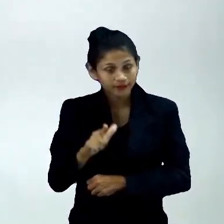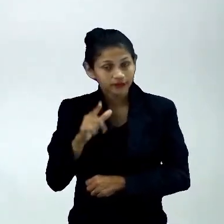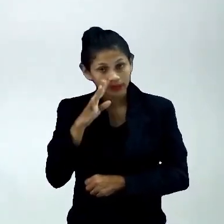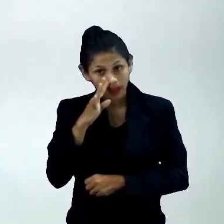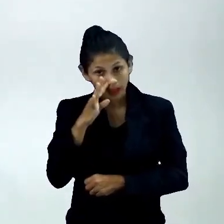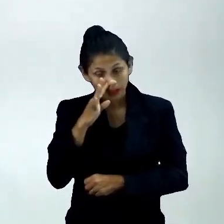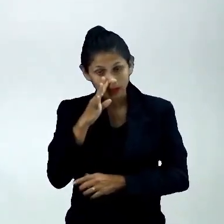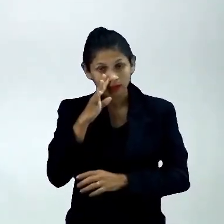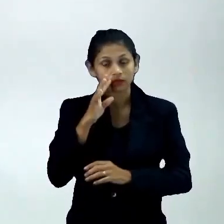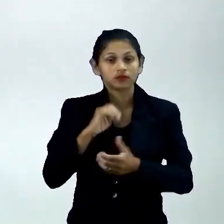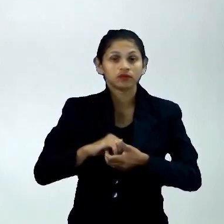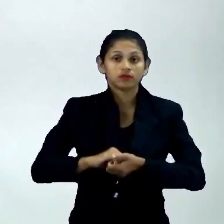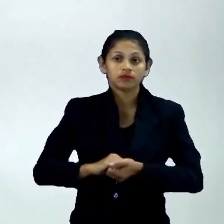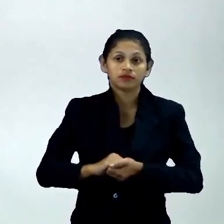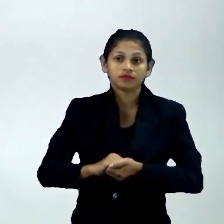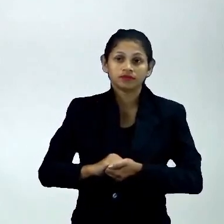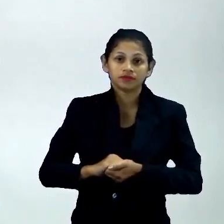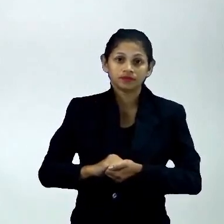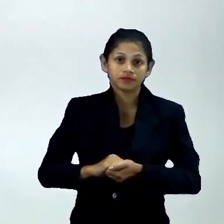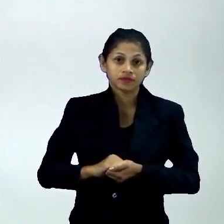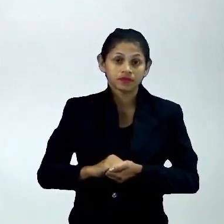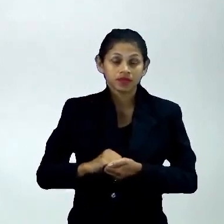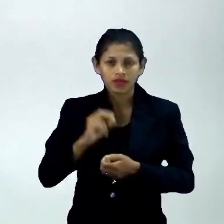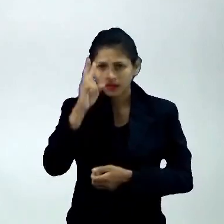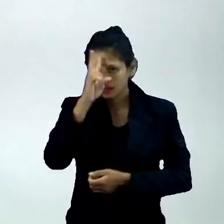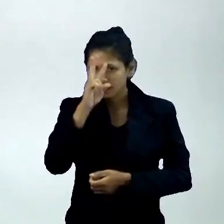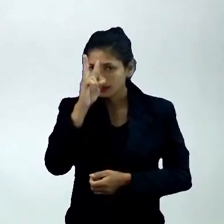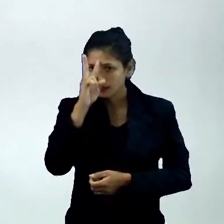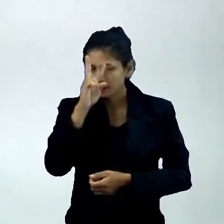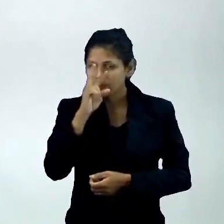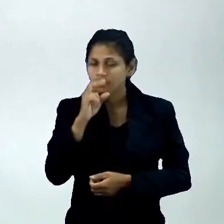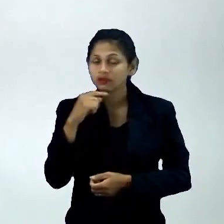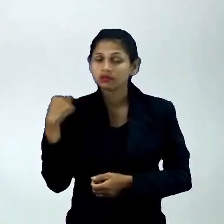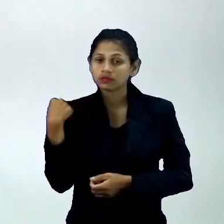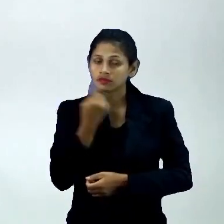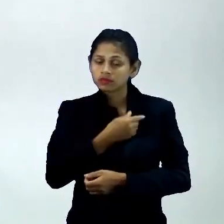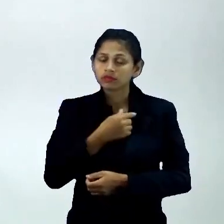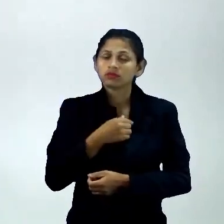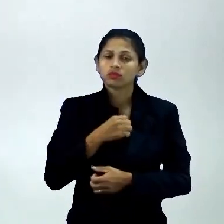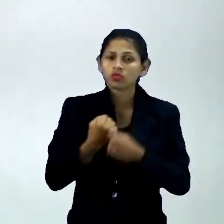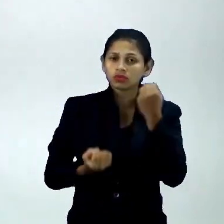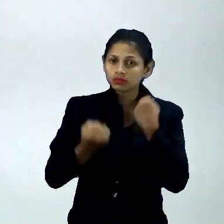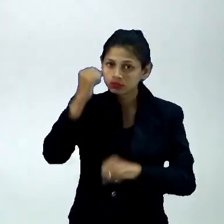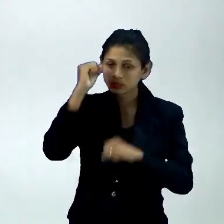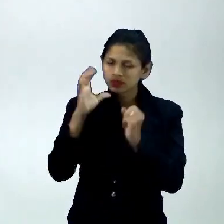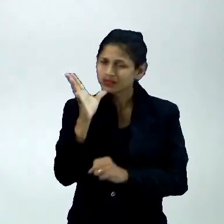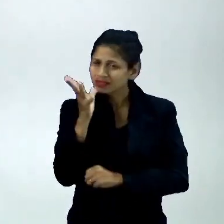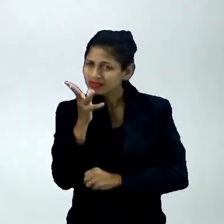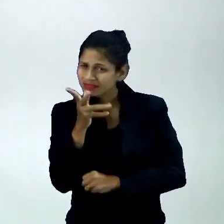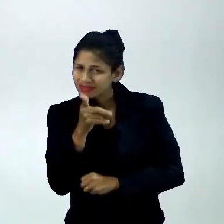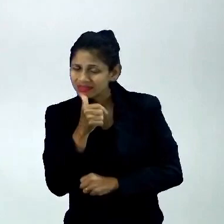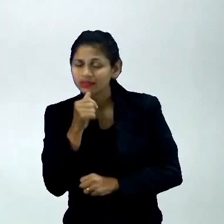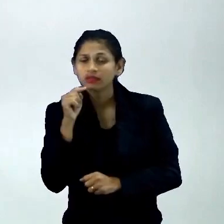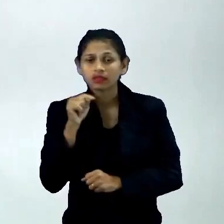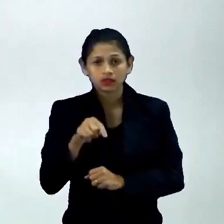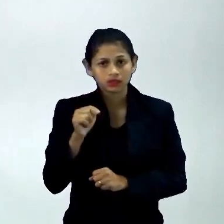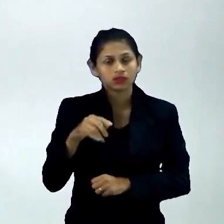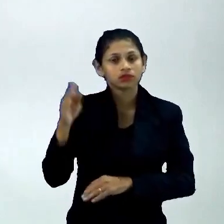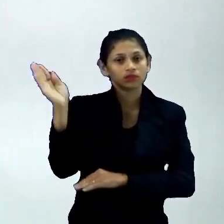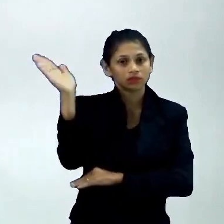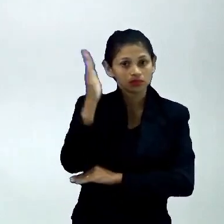dúvida, tá? Mas lembrando que a gente teve, né, uma industrialização tardia aqui no Brasil, comparada aí aos outros países